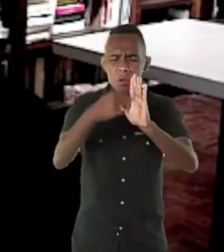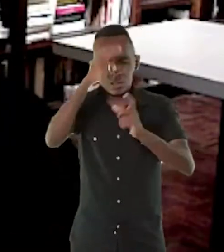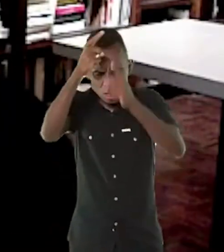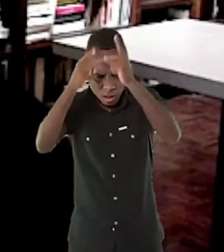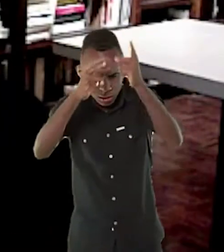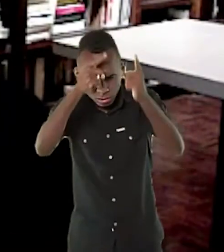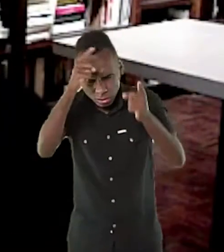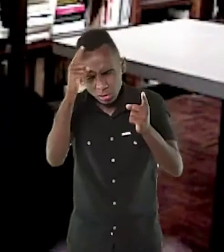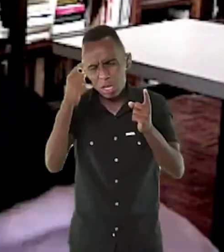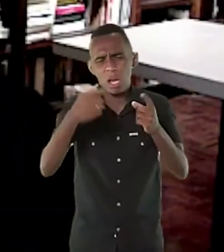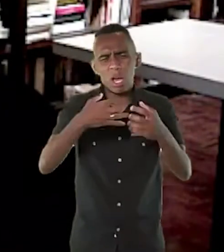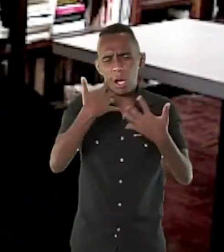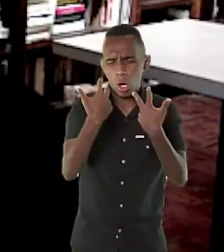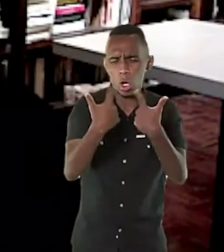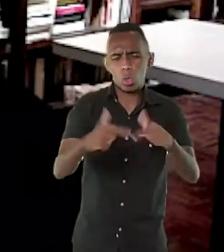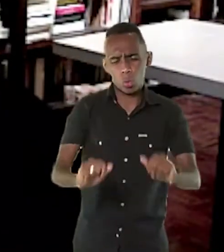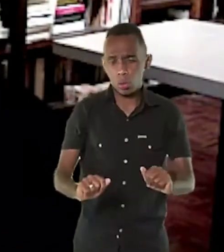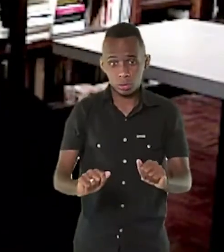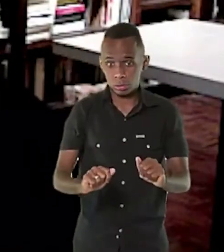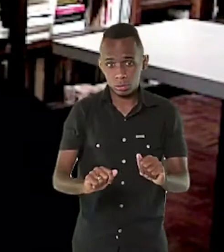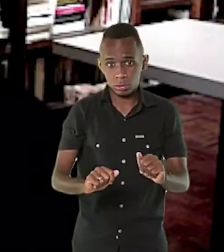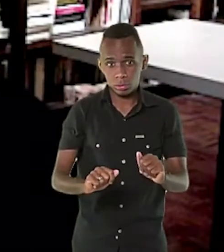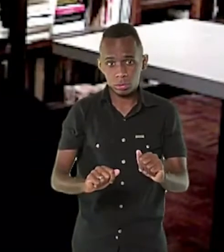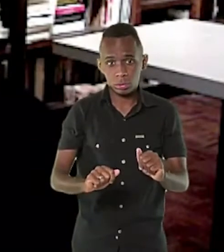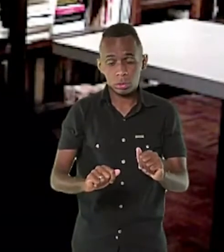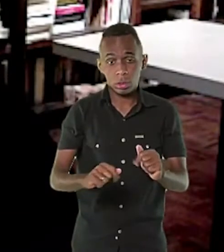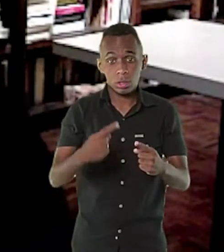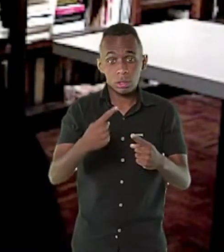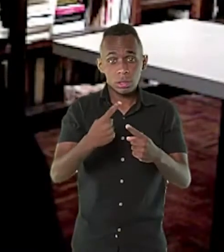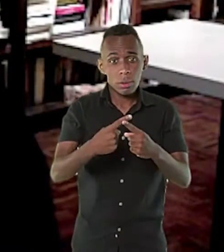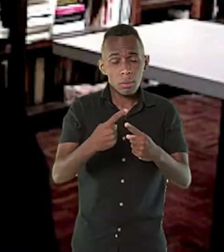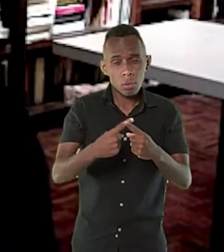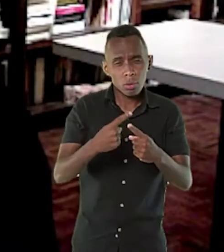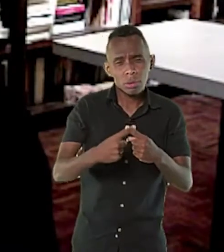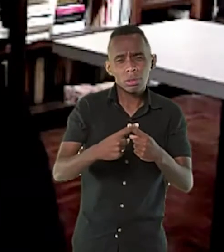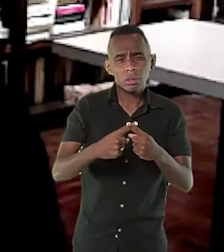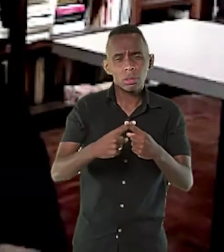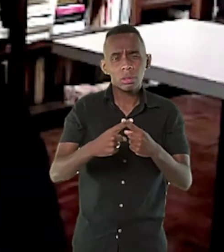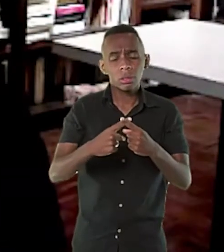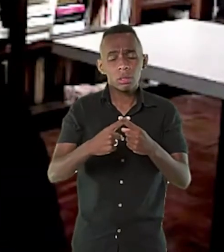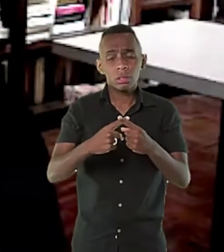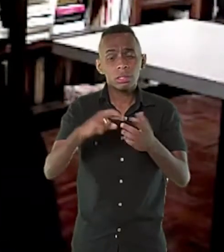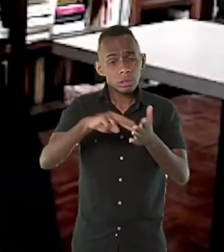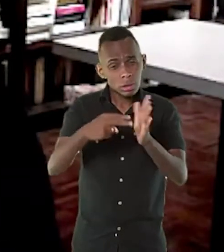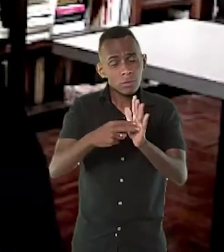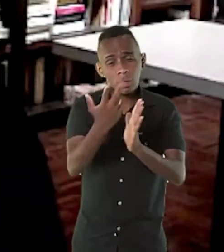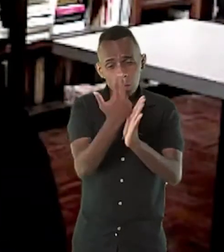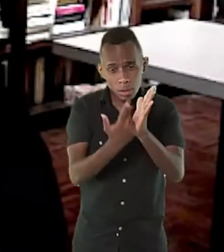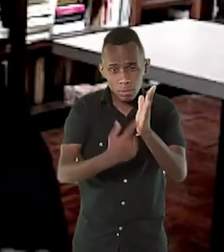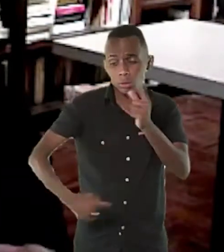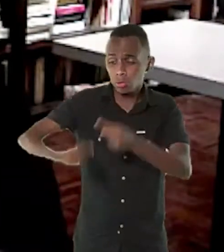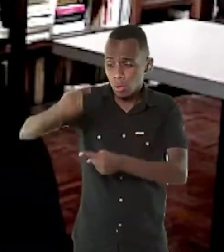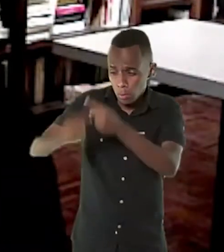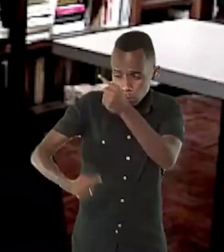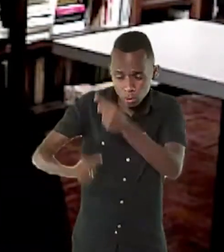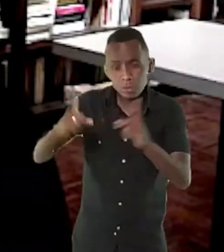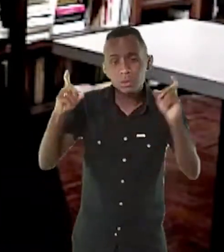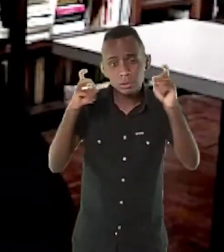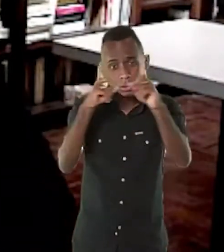e afetos, o próprio campo das tensões políticas da